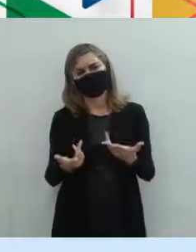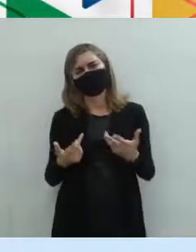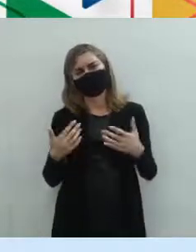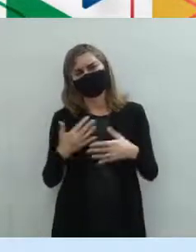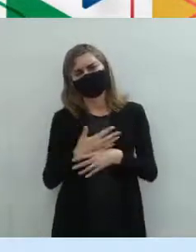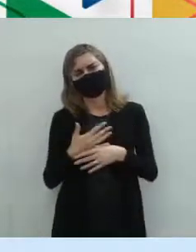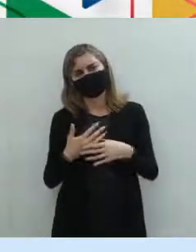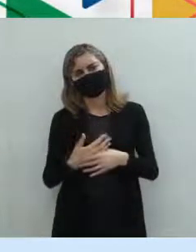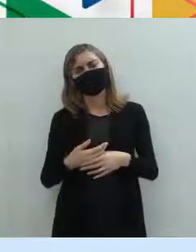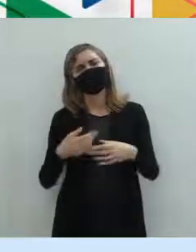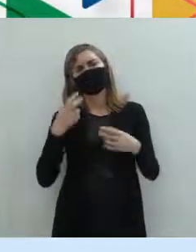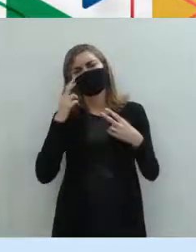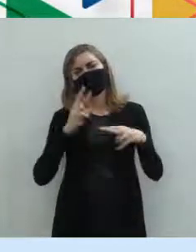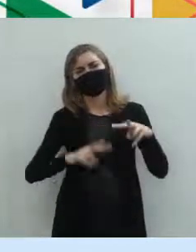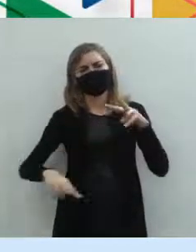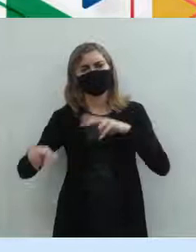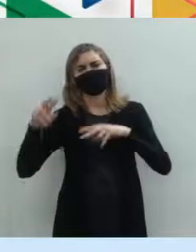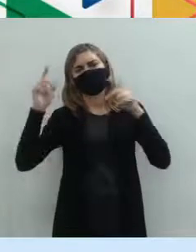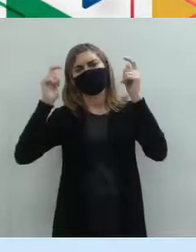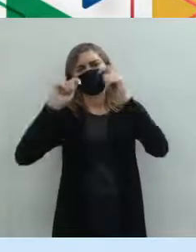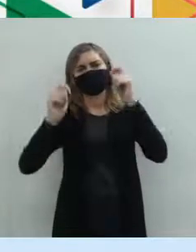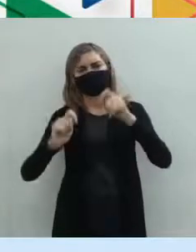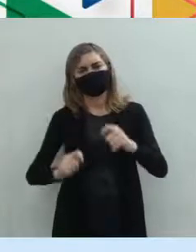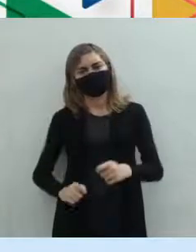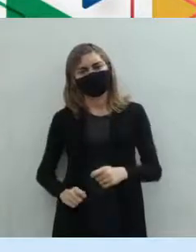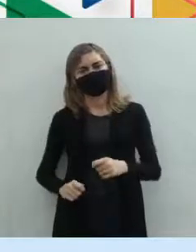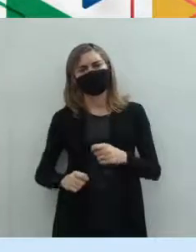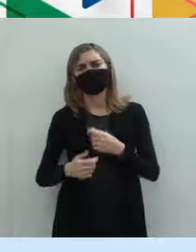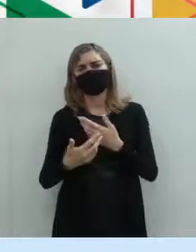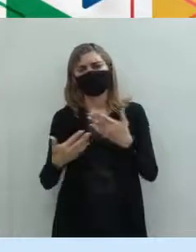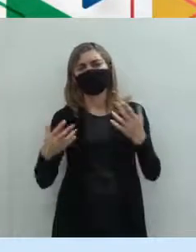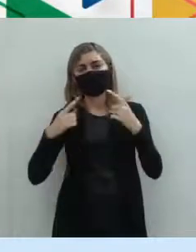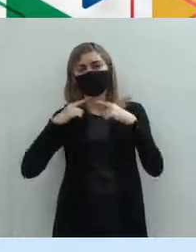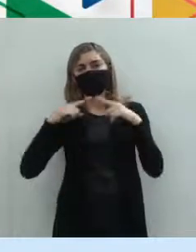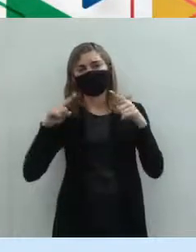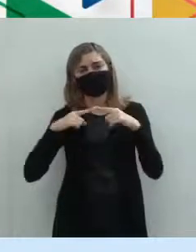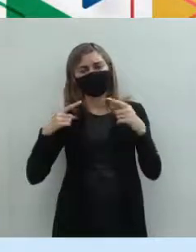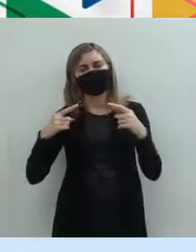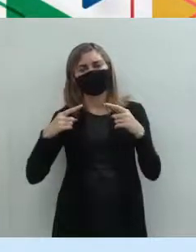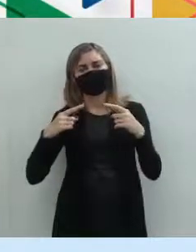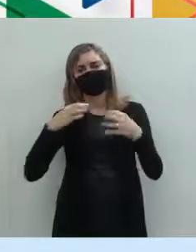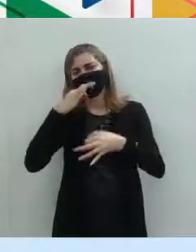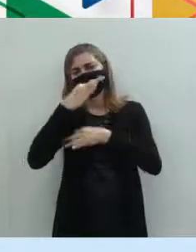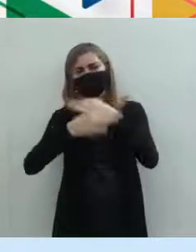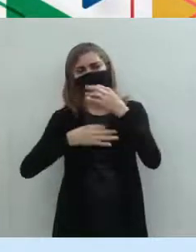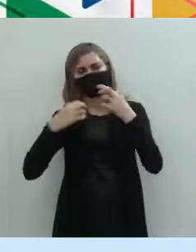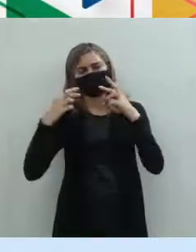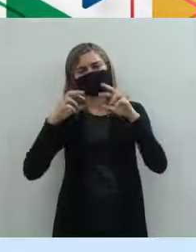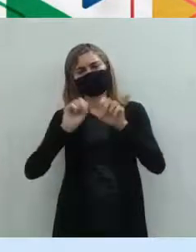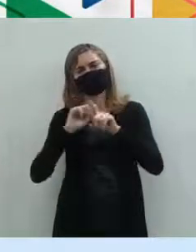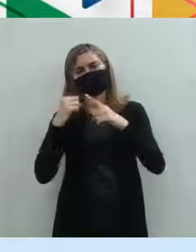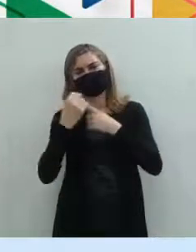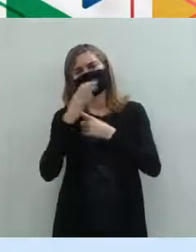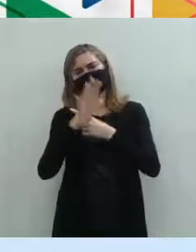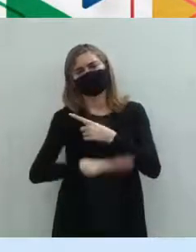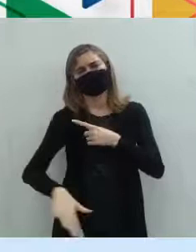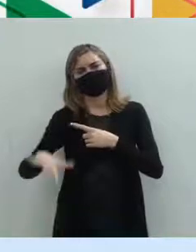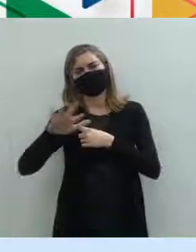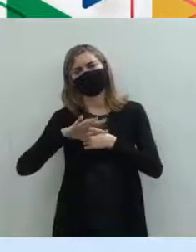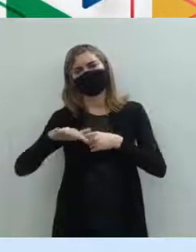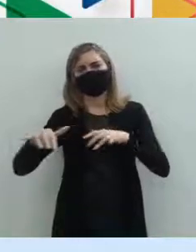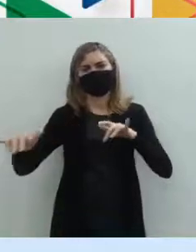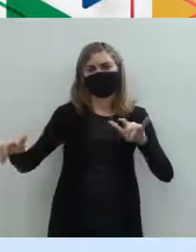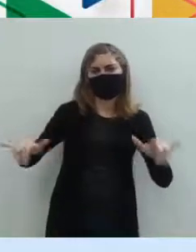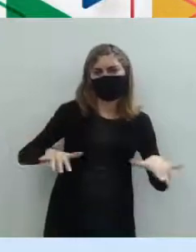cidade para explorar a sua arte, muitas vezes como crítica social. Então vem justamente com o hip